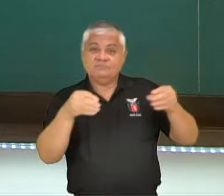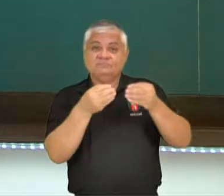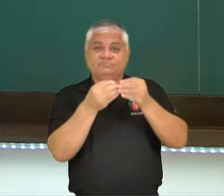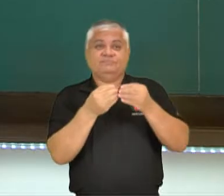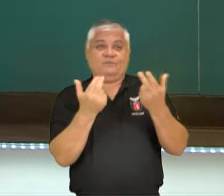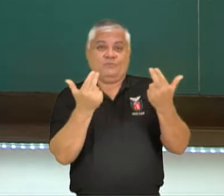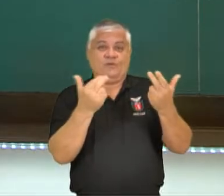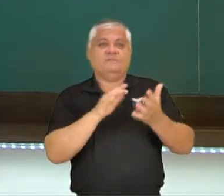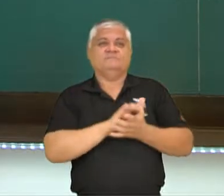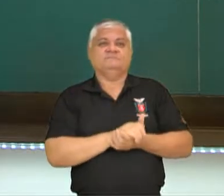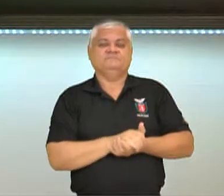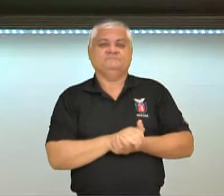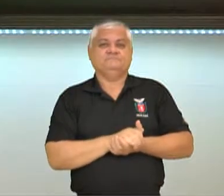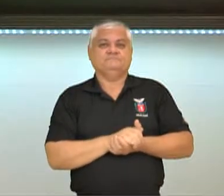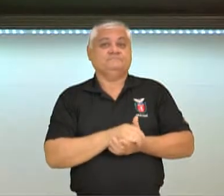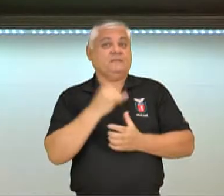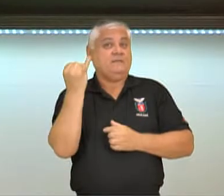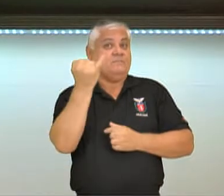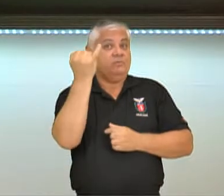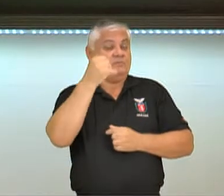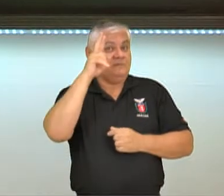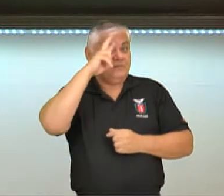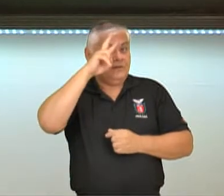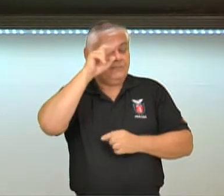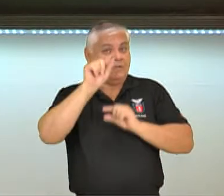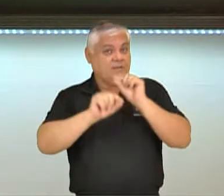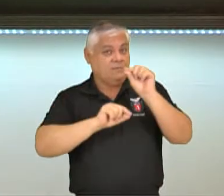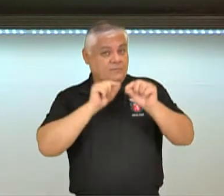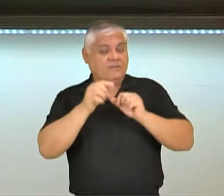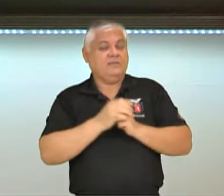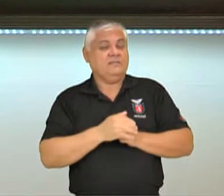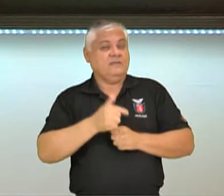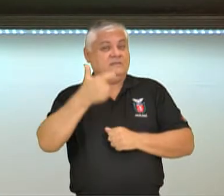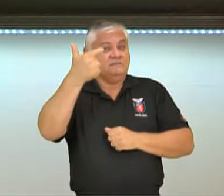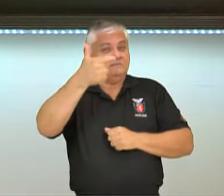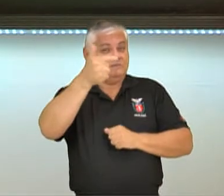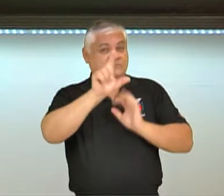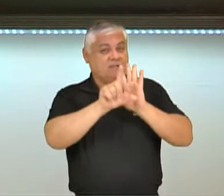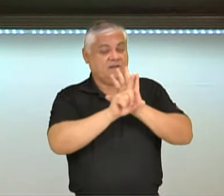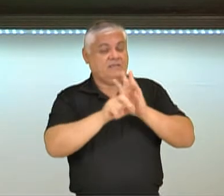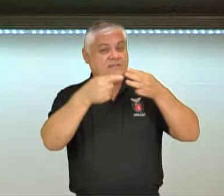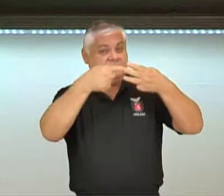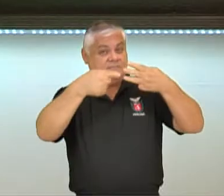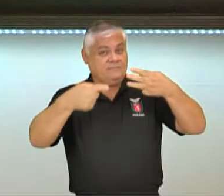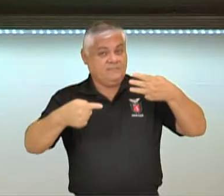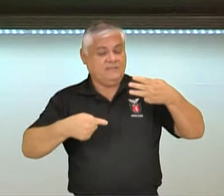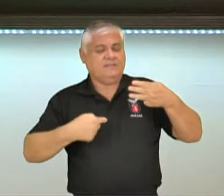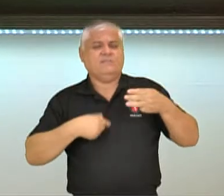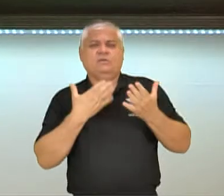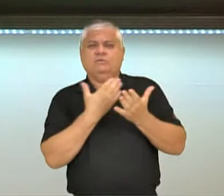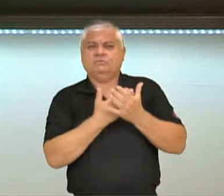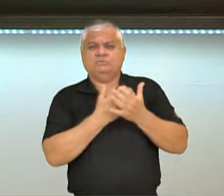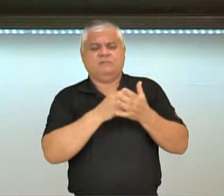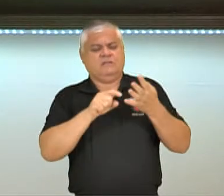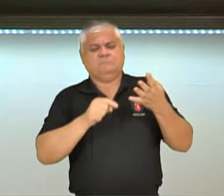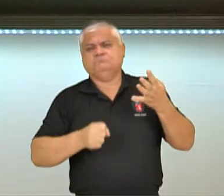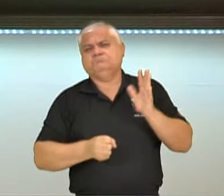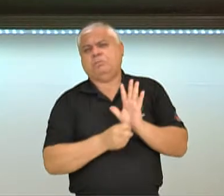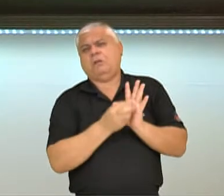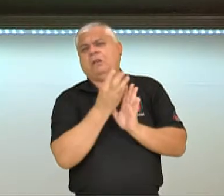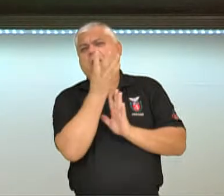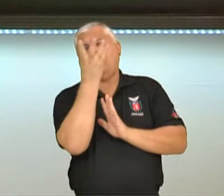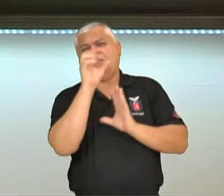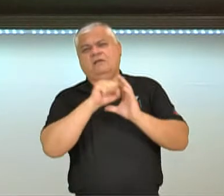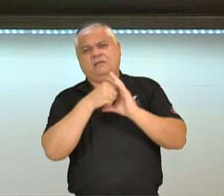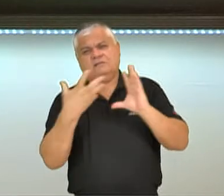heterozigotos. Importante lembrar também que no caso da segunda lei de Mendel, eu posso estudar mais de uma característica, mais de duas